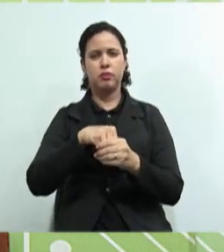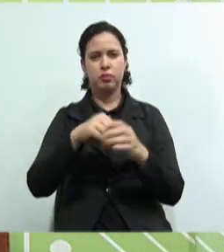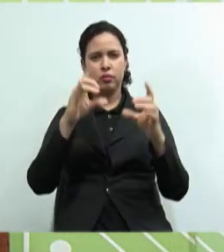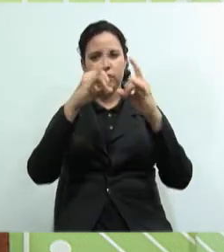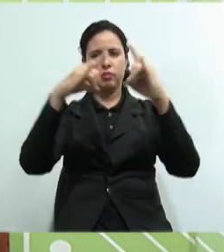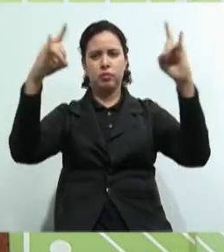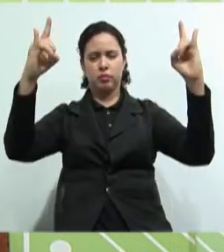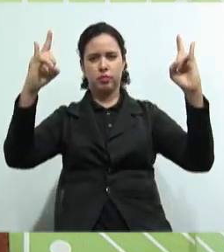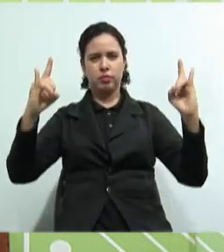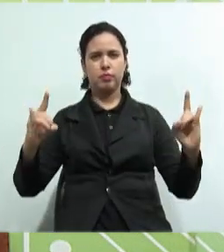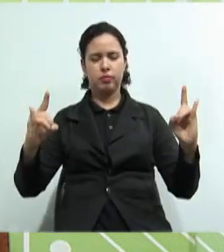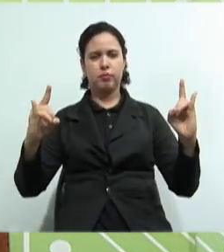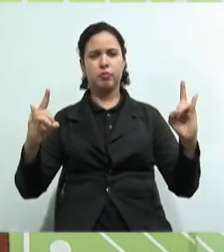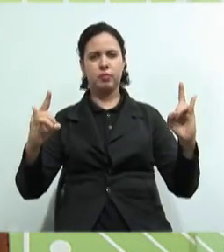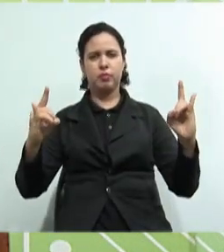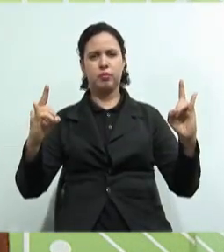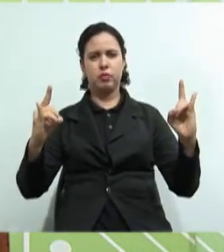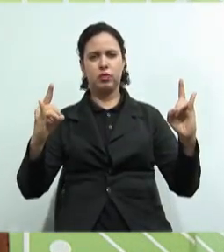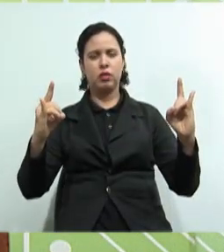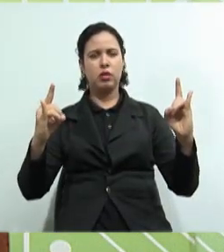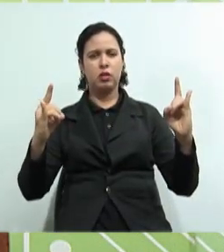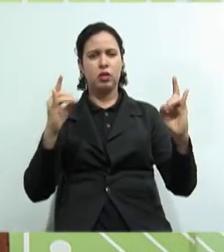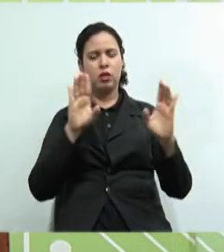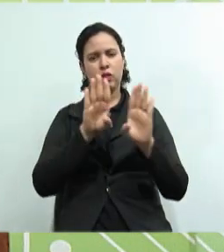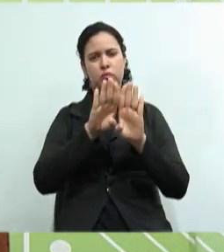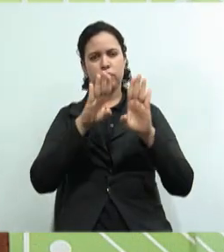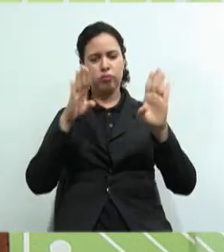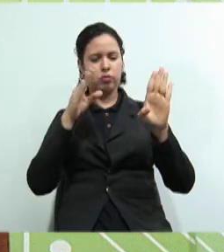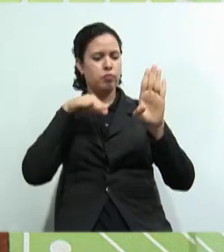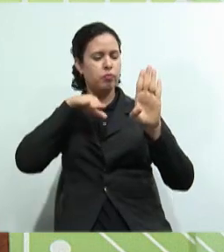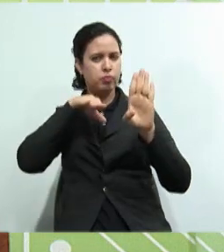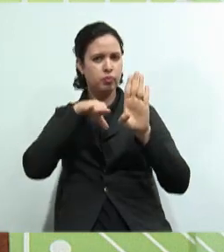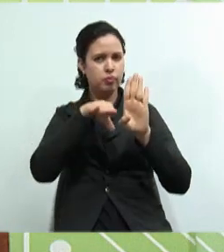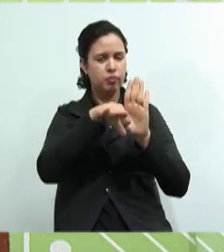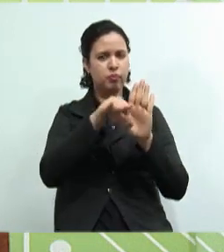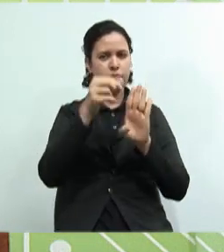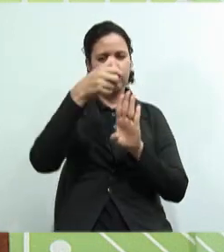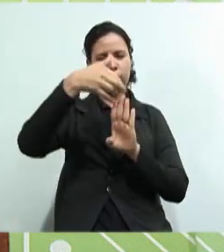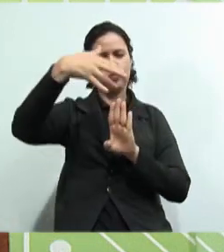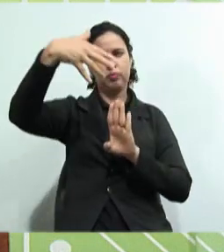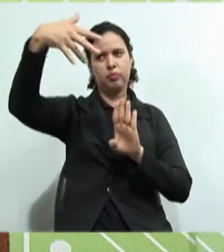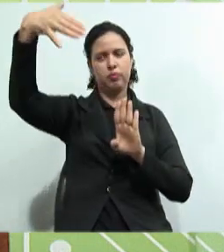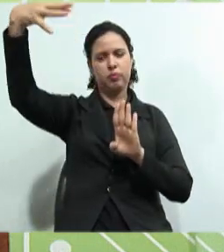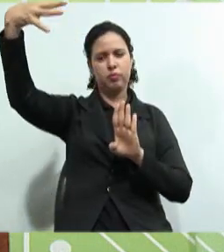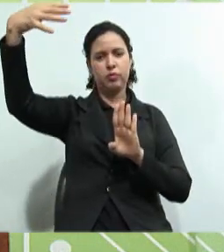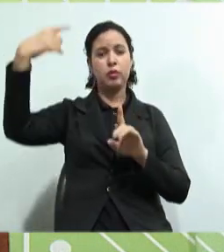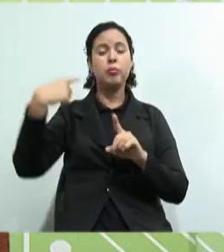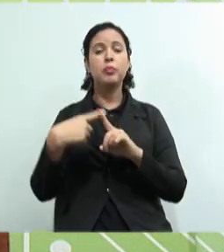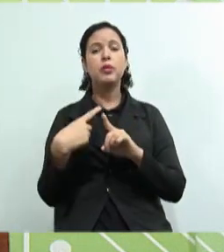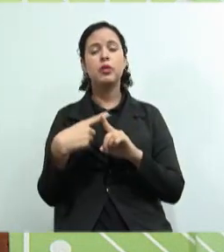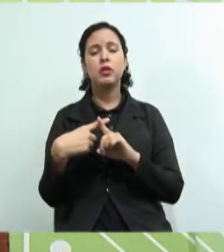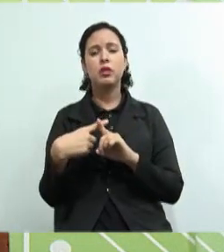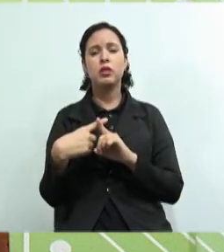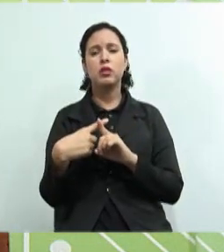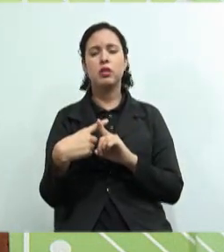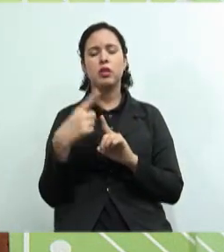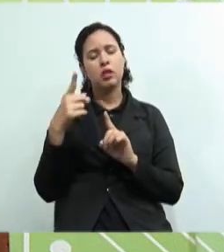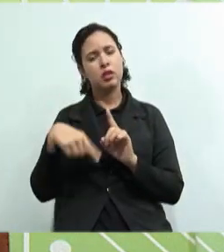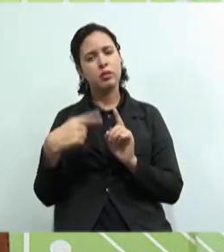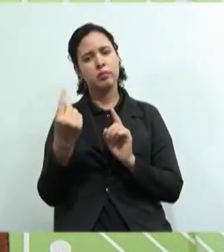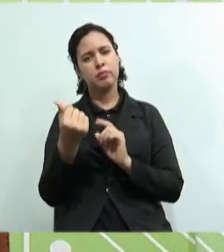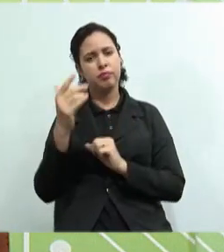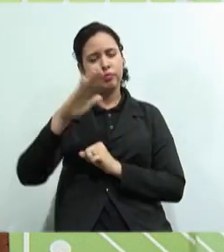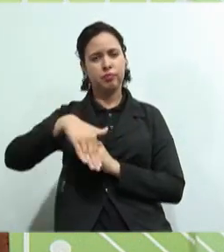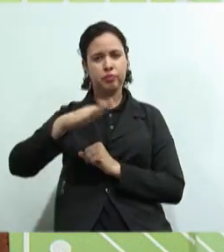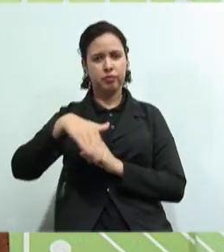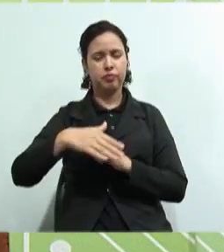para queimar essas telhas, para queimar esses tijolos. Porque essa é a opção economicamente mais barata.